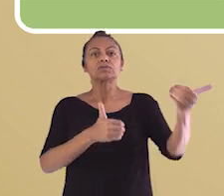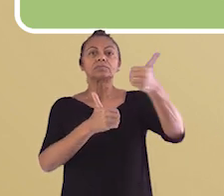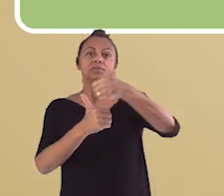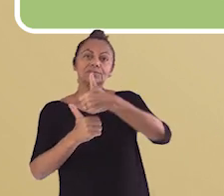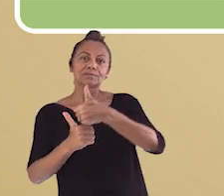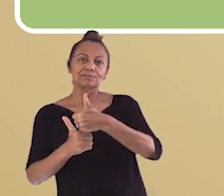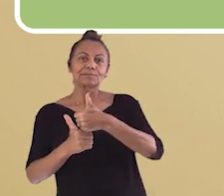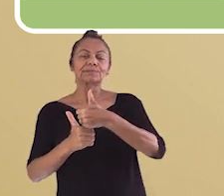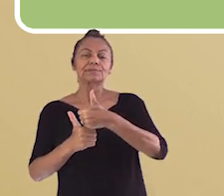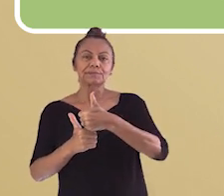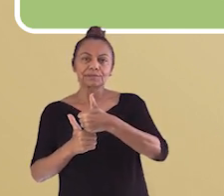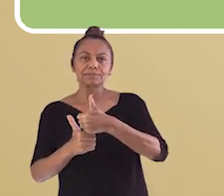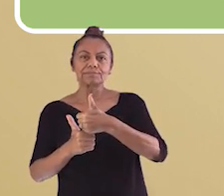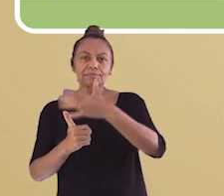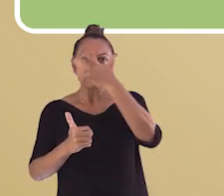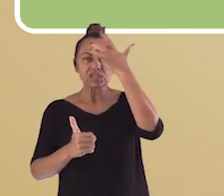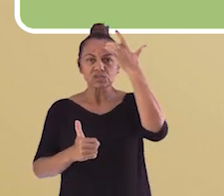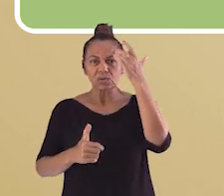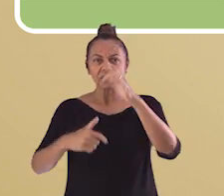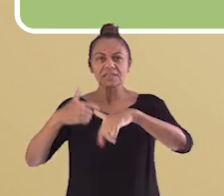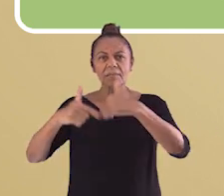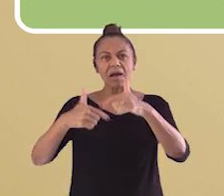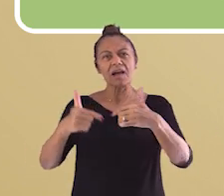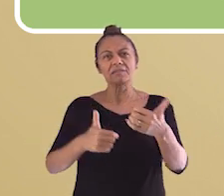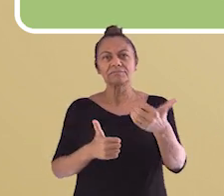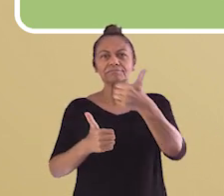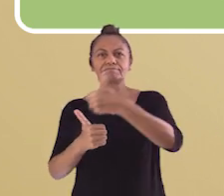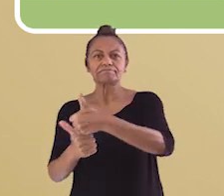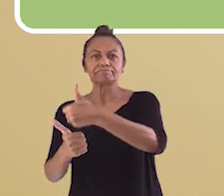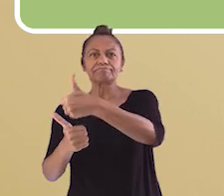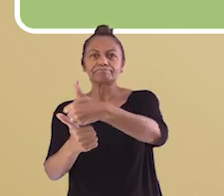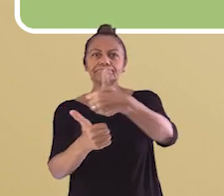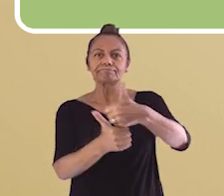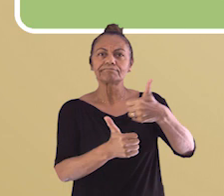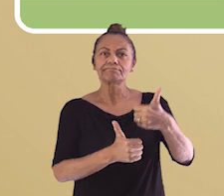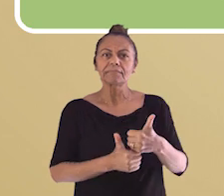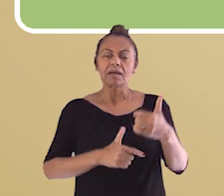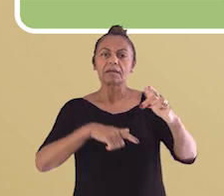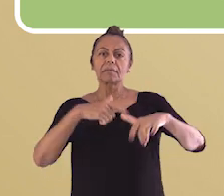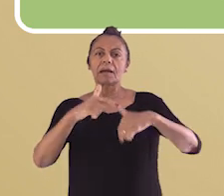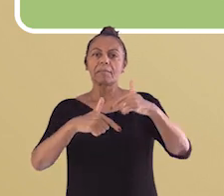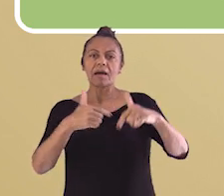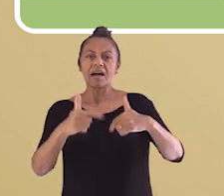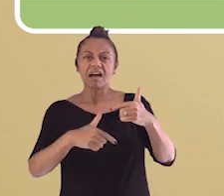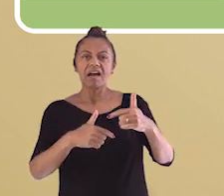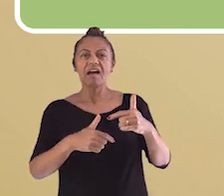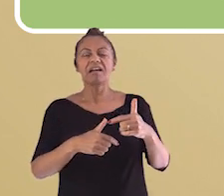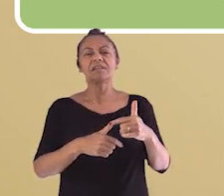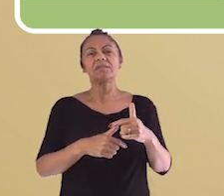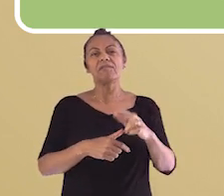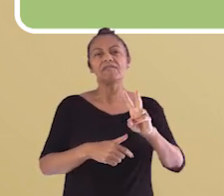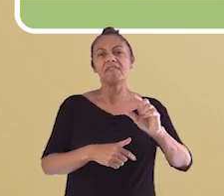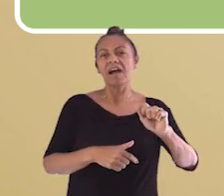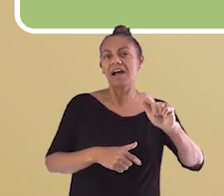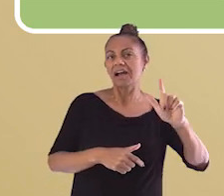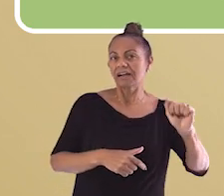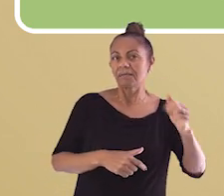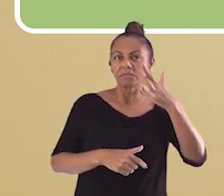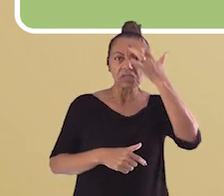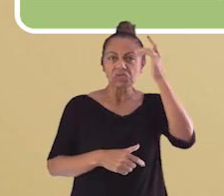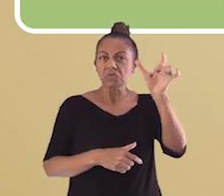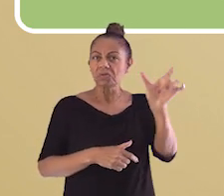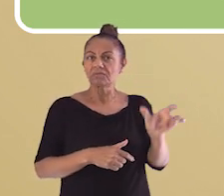trabalhadores e, com isso, acaba com diversas funções e vagas de emprego. Mas também gera outros empregos